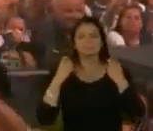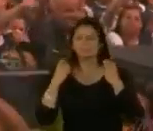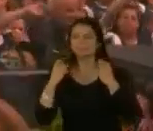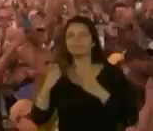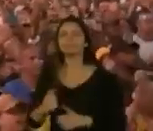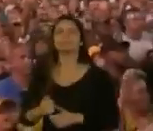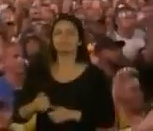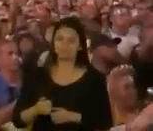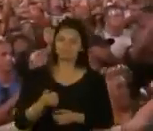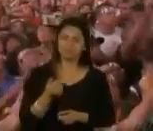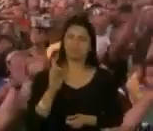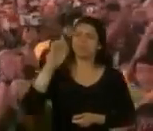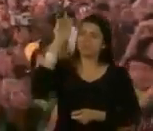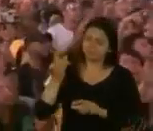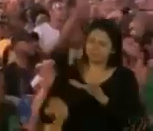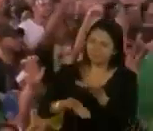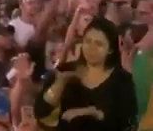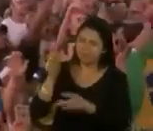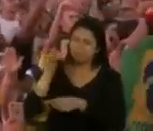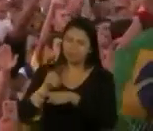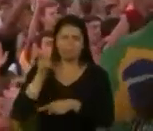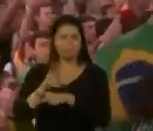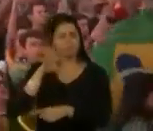chores, quem cuida de você não